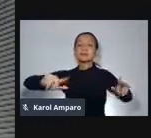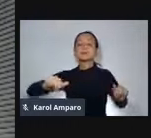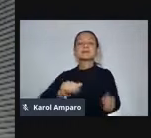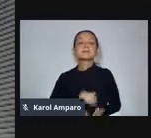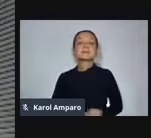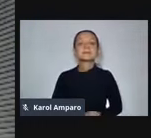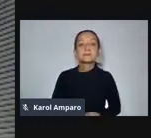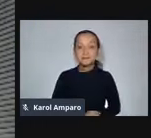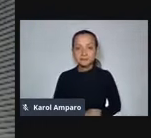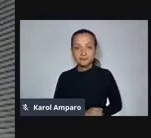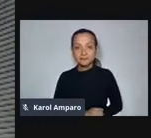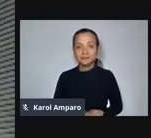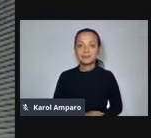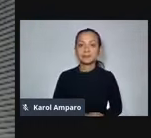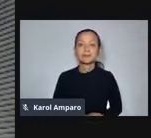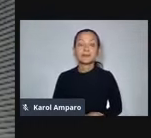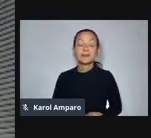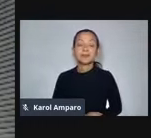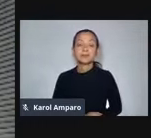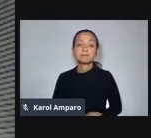É, na realidade,